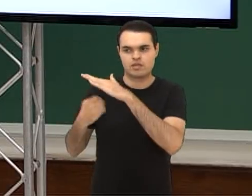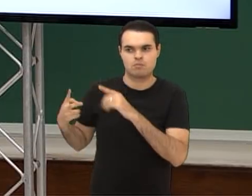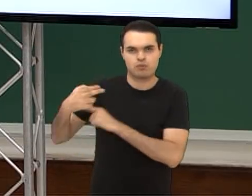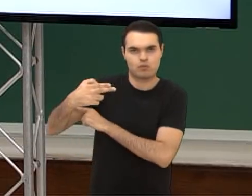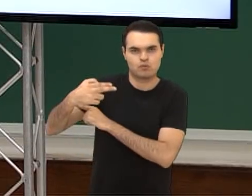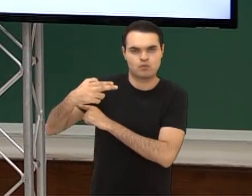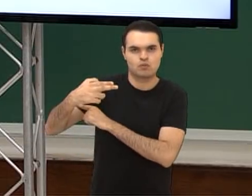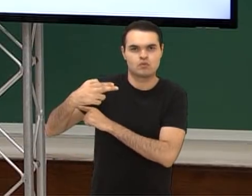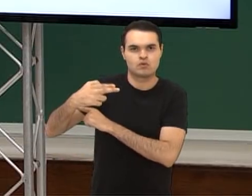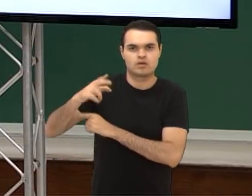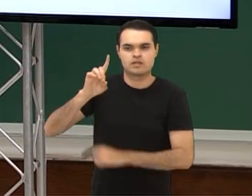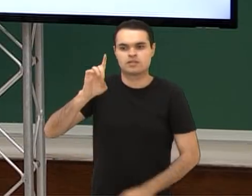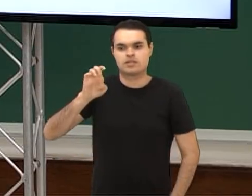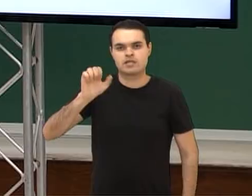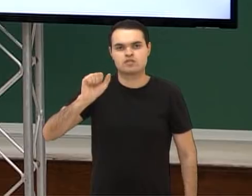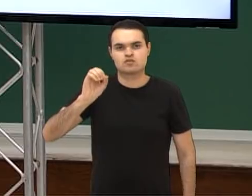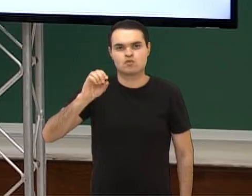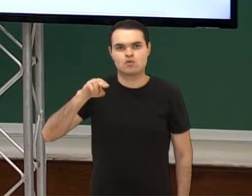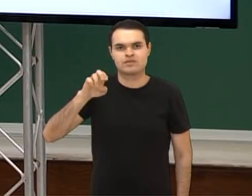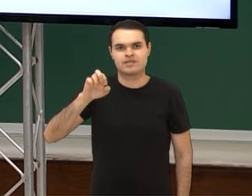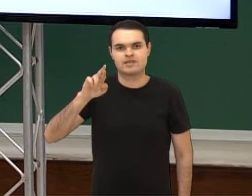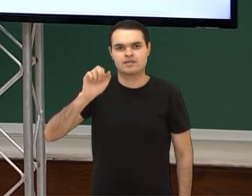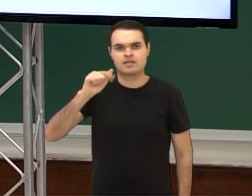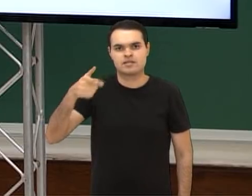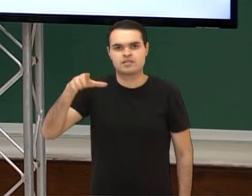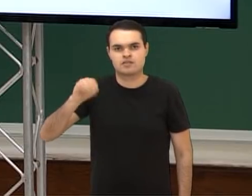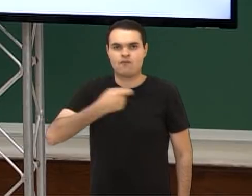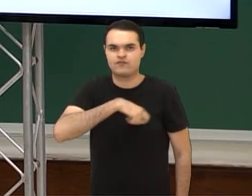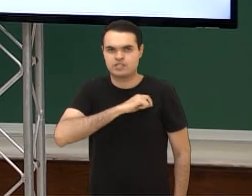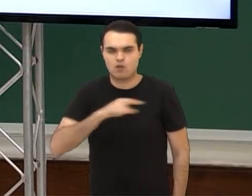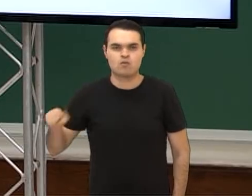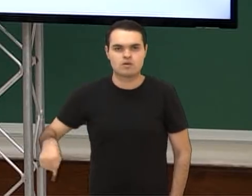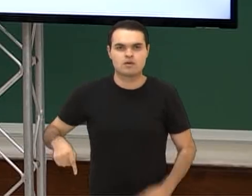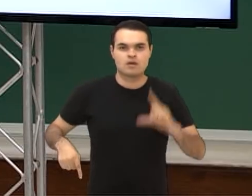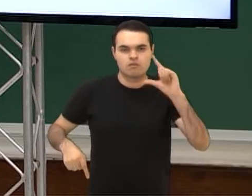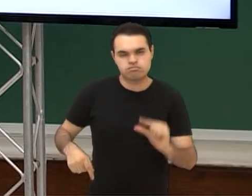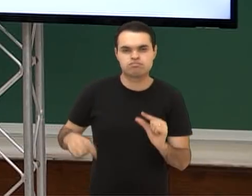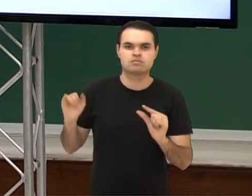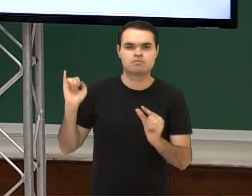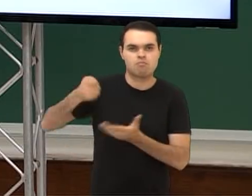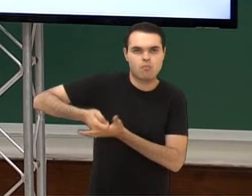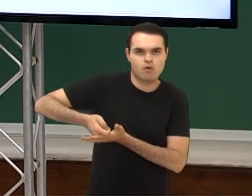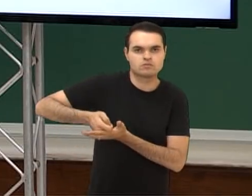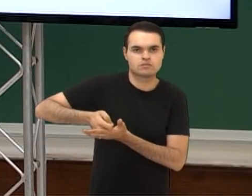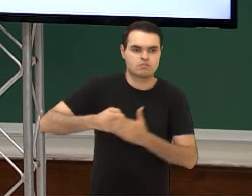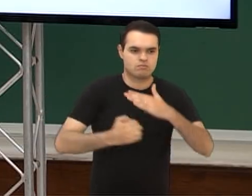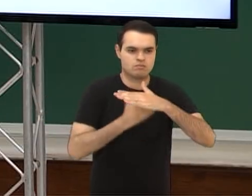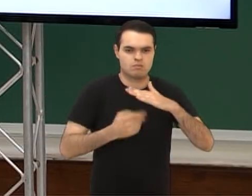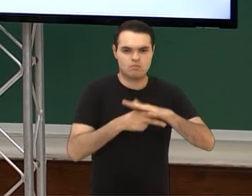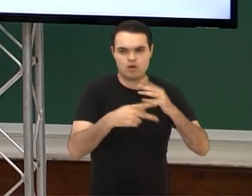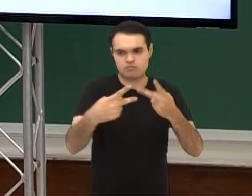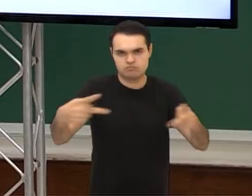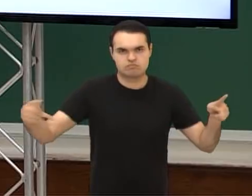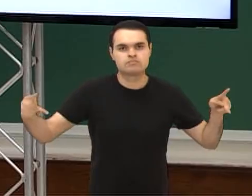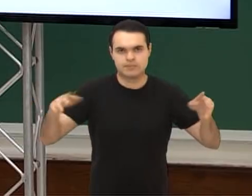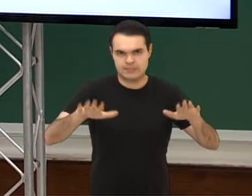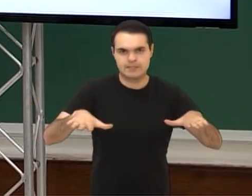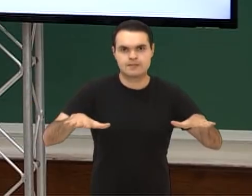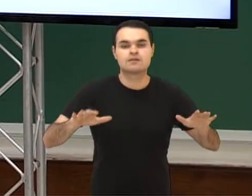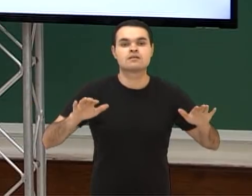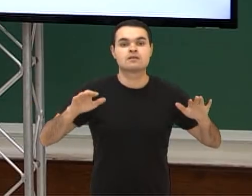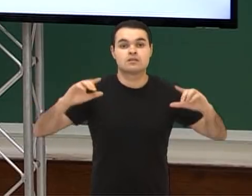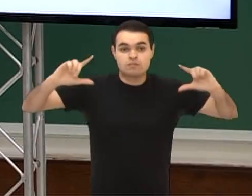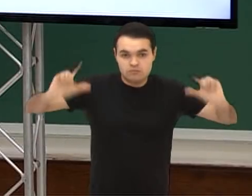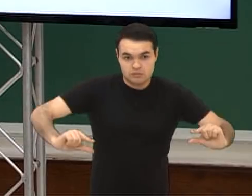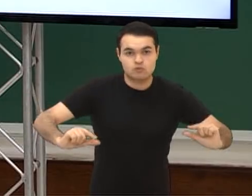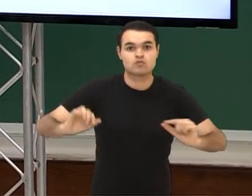chamada desoneração fiscal, pesar menos os impostos para as empresas. A ideia era que com